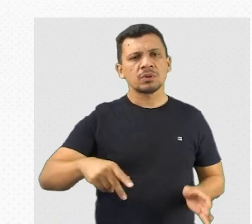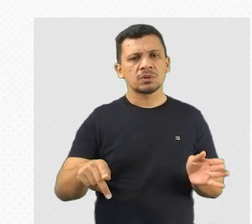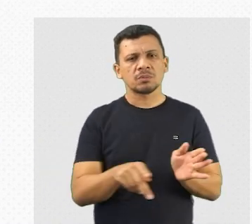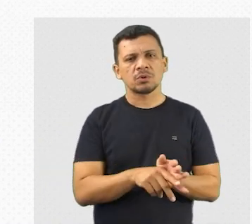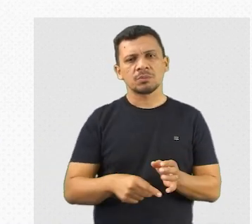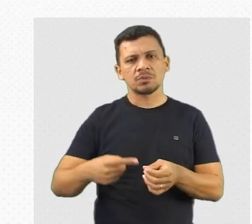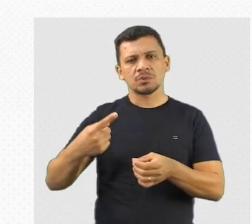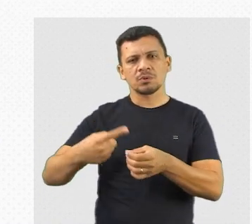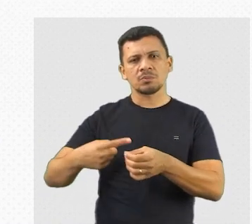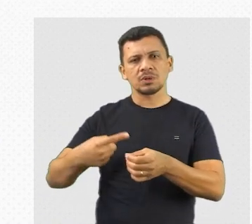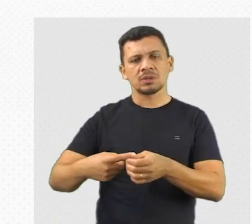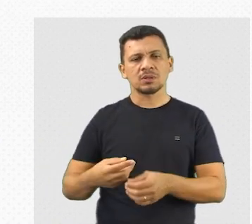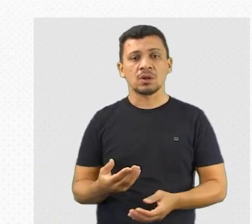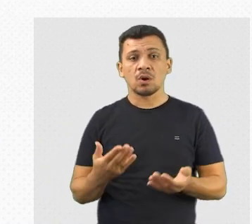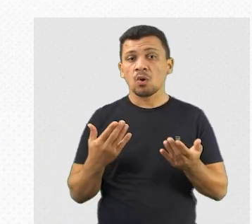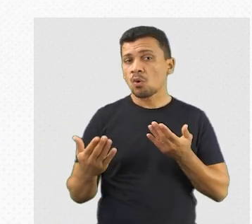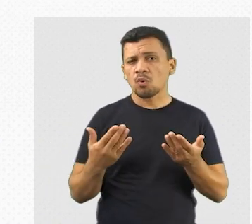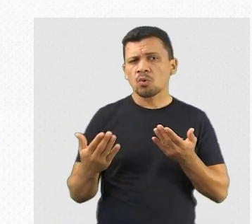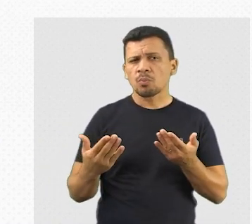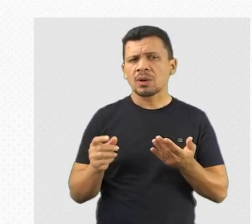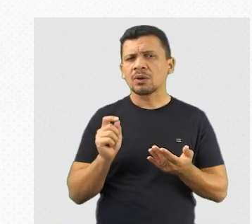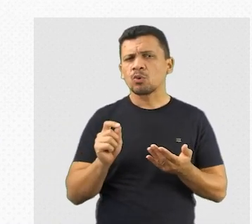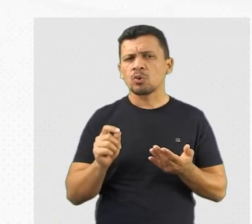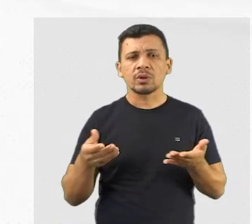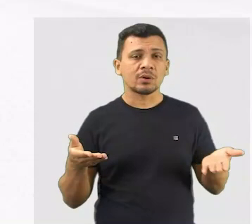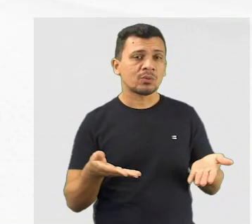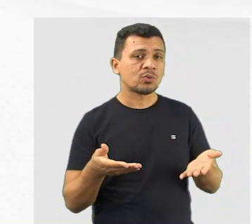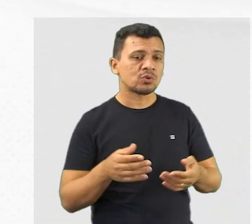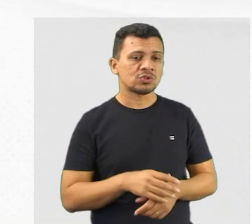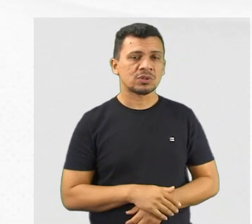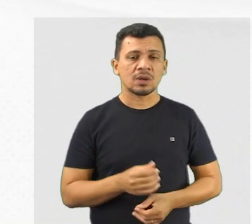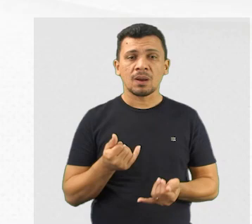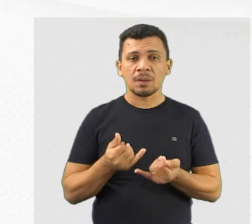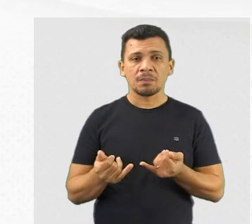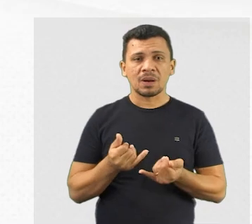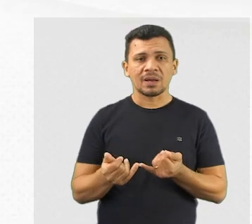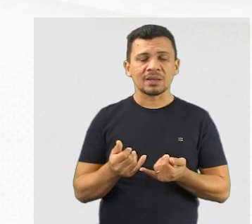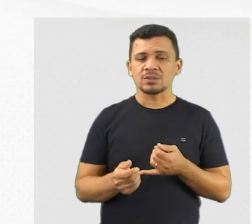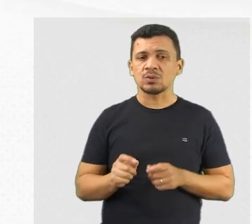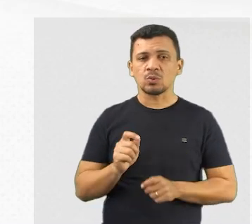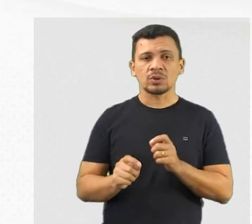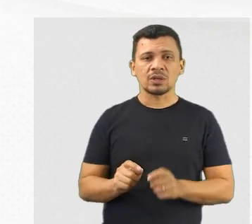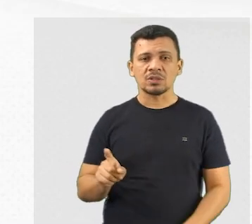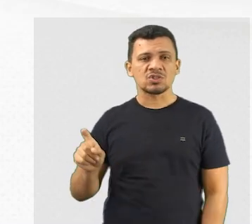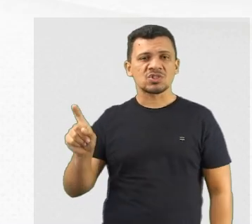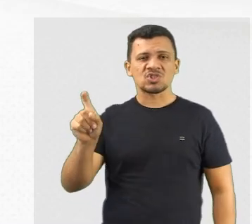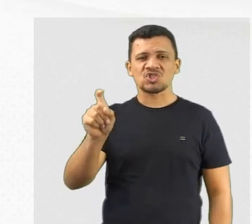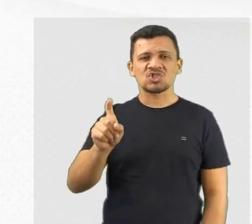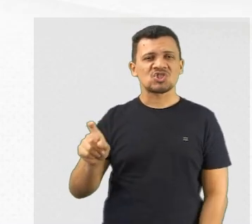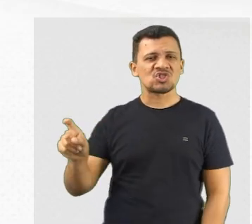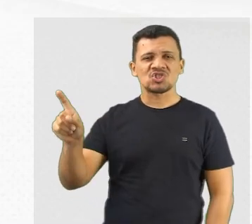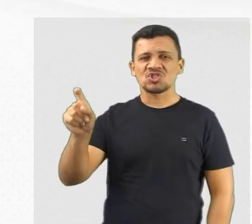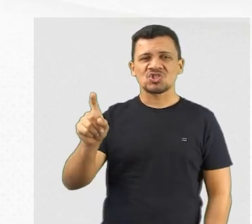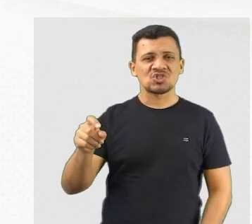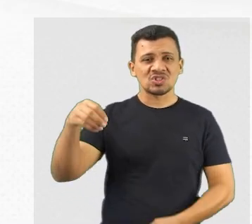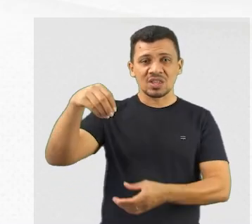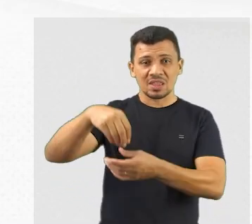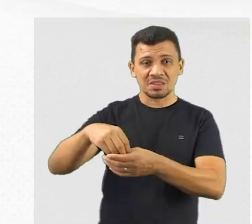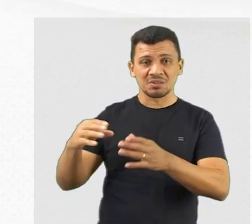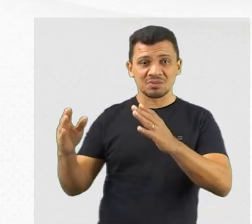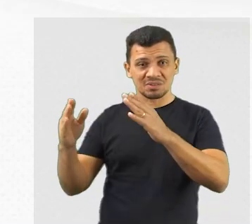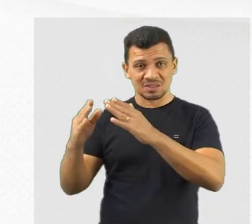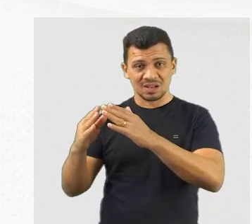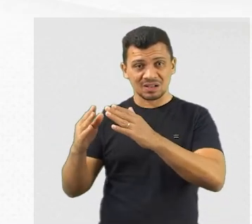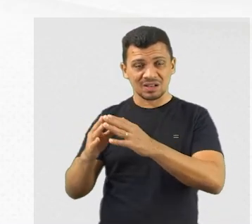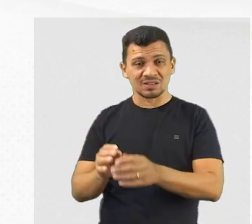fosse comparar isso com alguma coisa hoje em dia, seria um grafite ou um mural feito dentro da casa, né? Ah, tu viu a